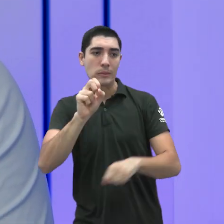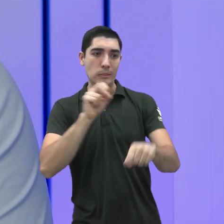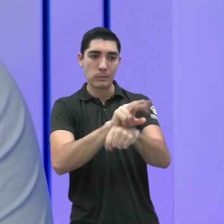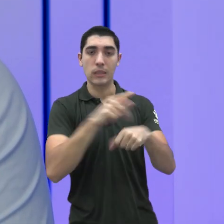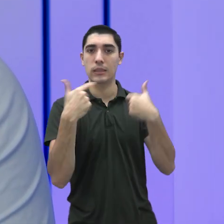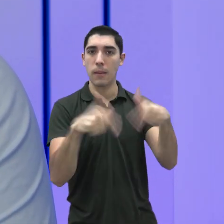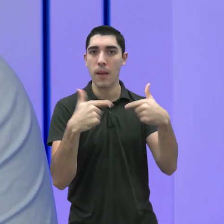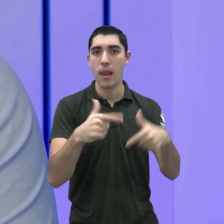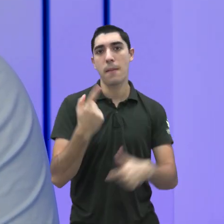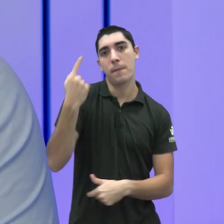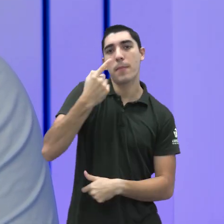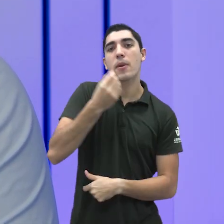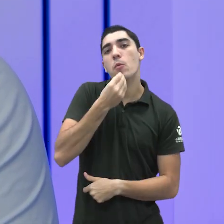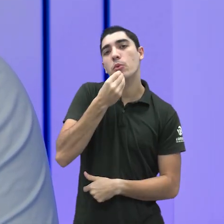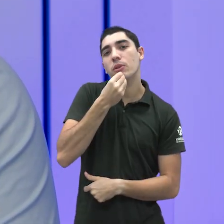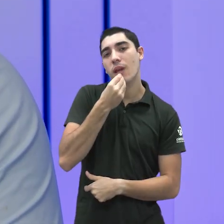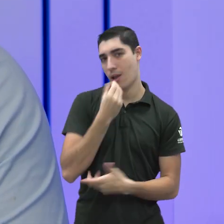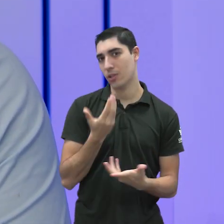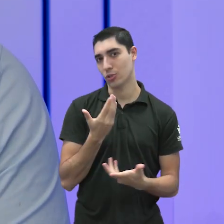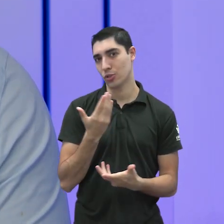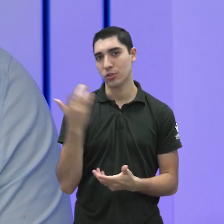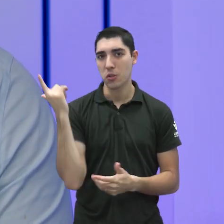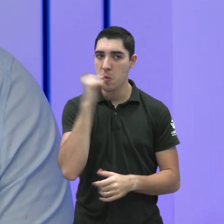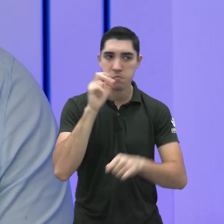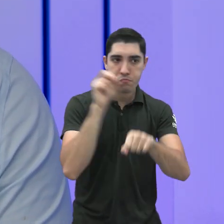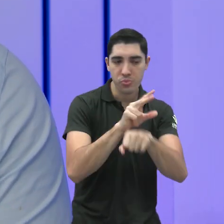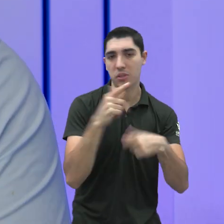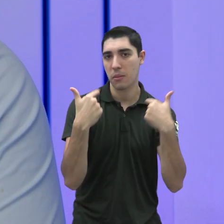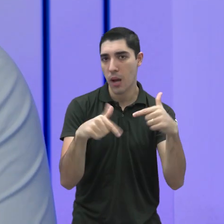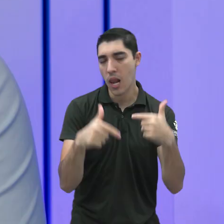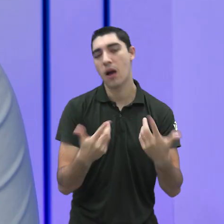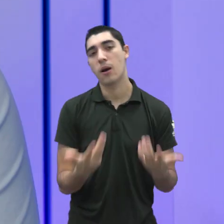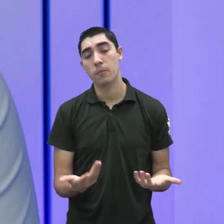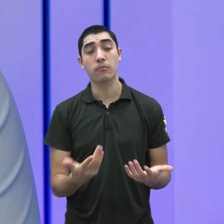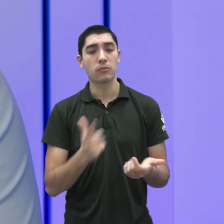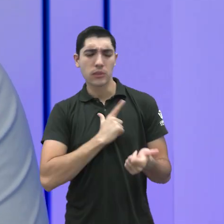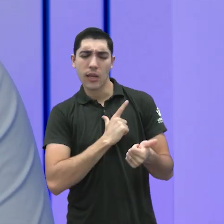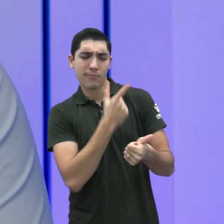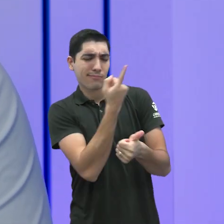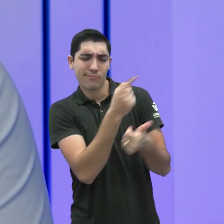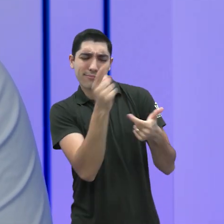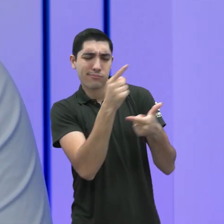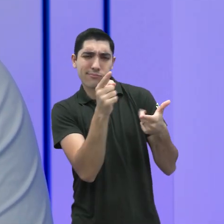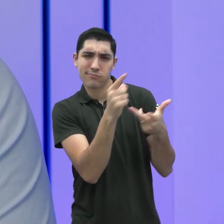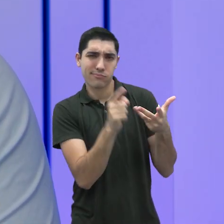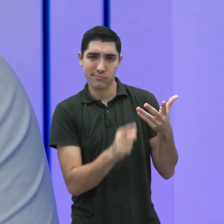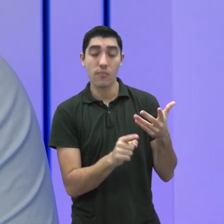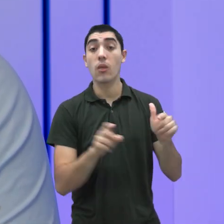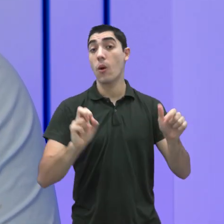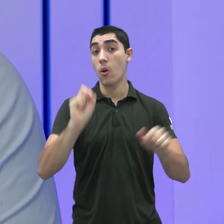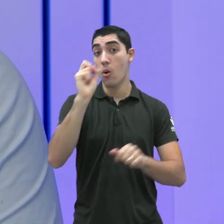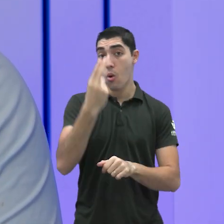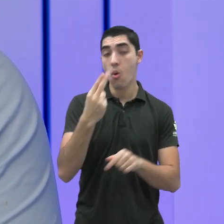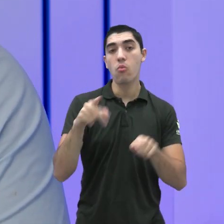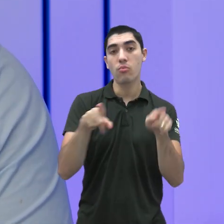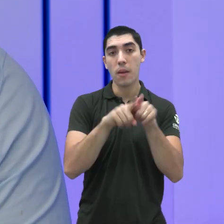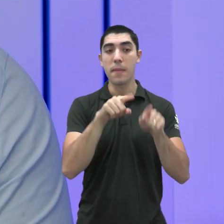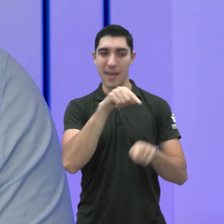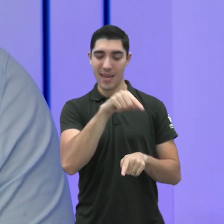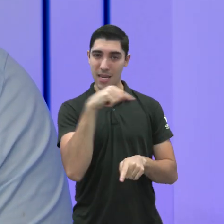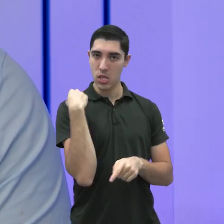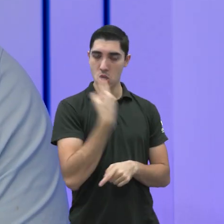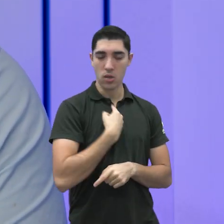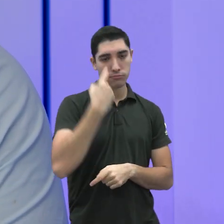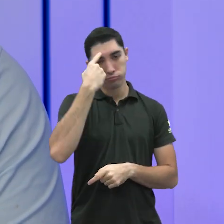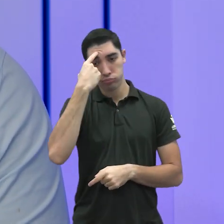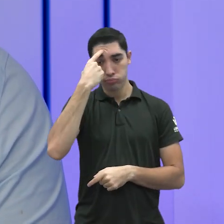Então ali a gente pode discutir outras entidades que podem entrar no programa e até, por exemplo, indicar um bairro que